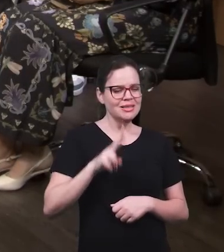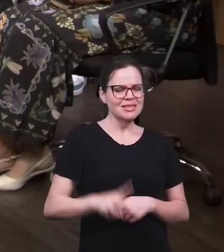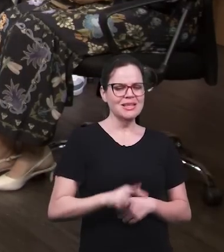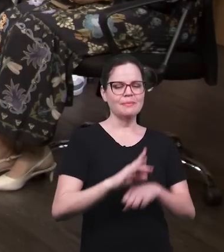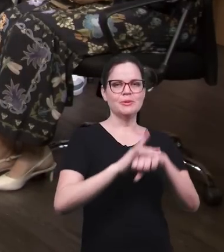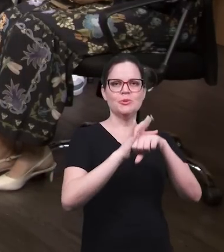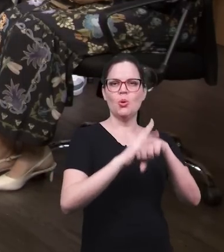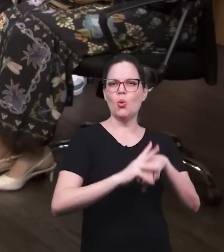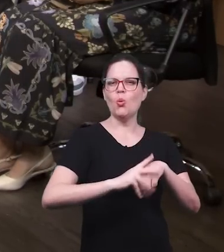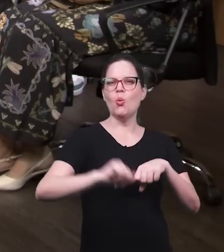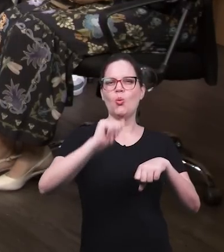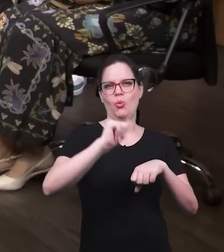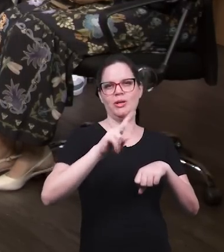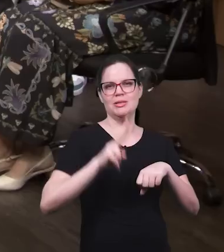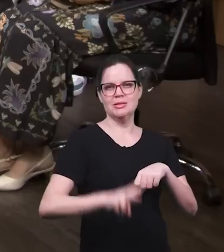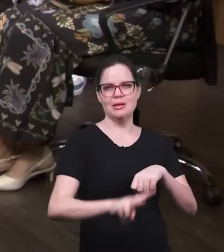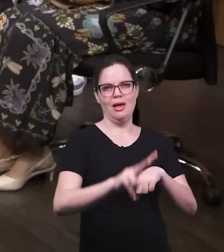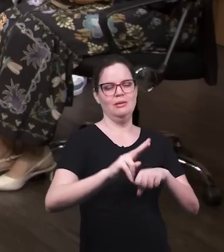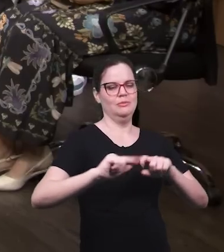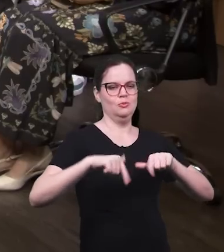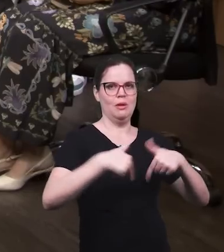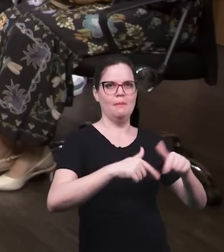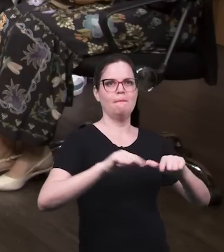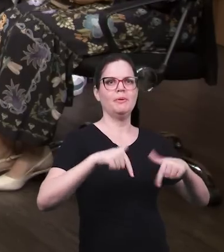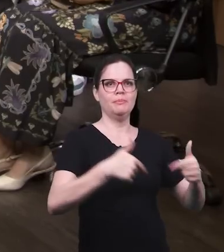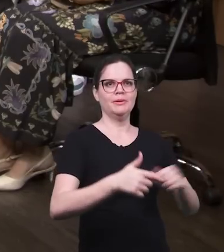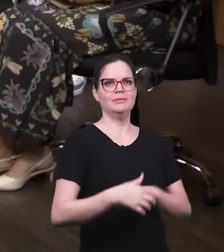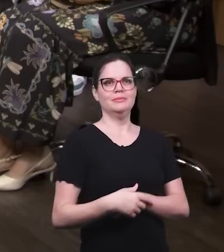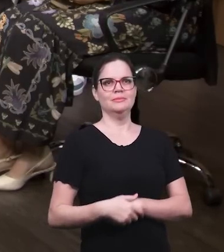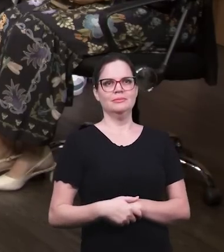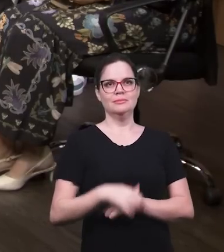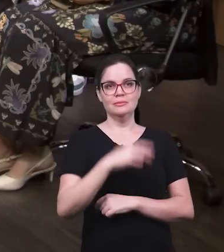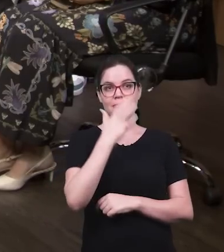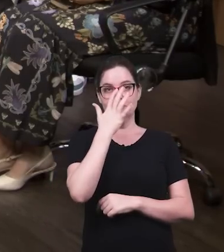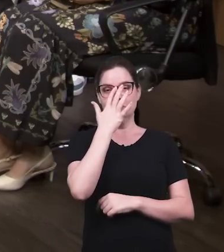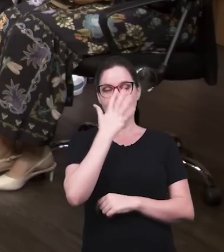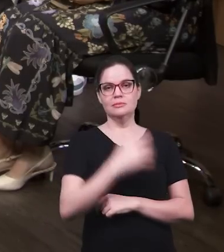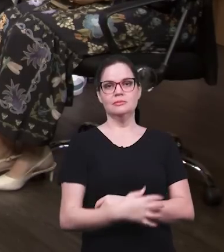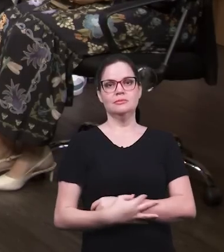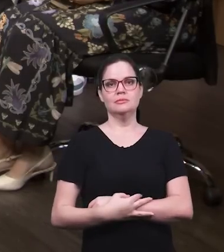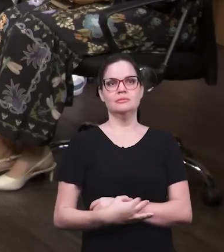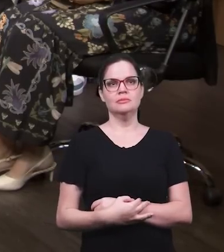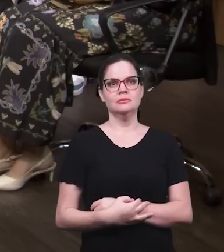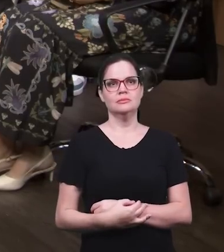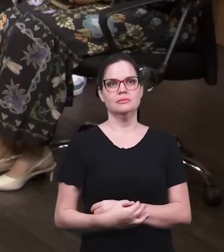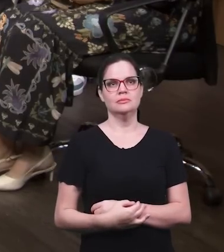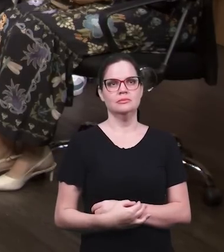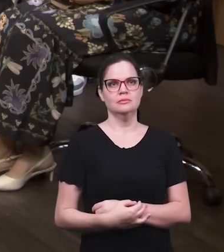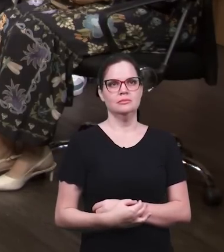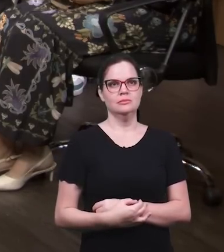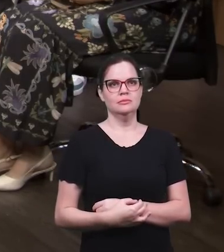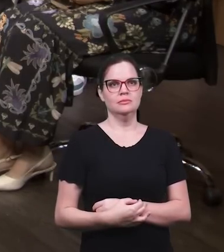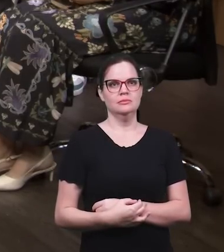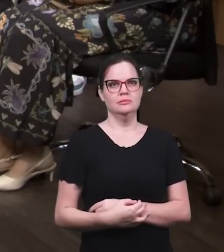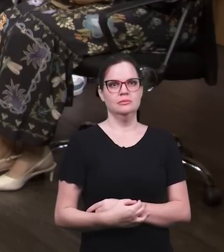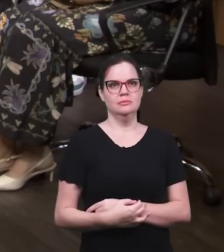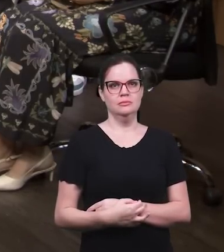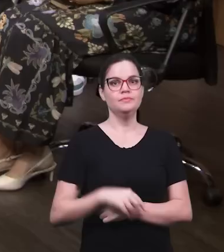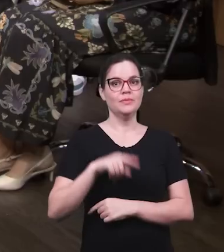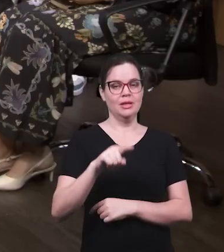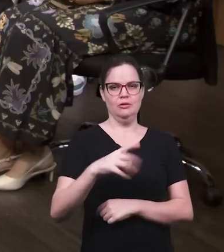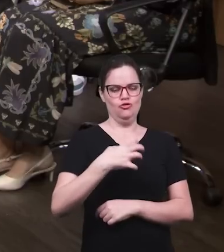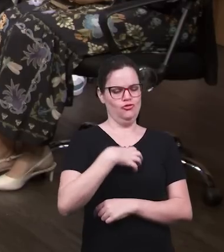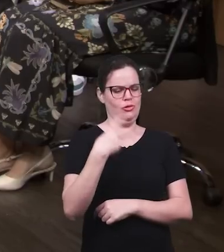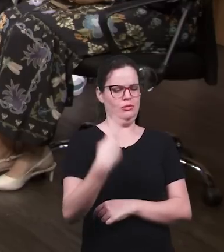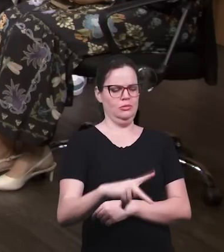de cura, nos dons de curar, né? Pode falar que Jário já está na eternidade. Já partiu para o senhor. Uhum. E ele chegou lá a forar aquele